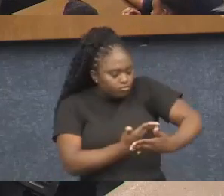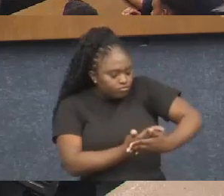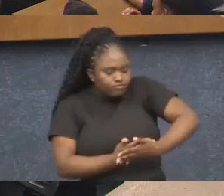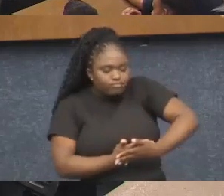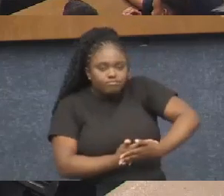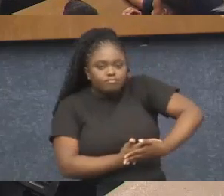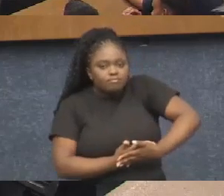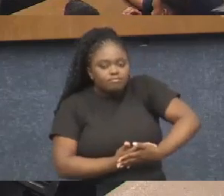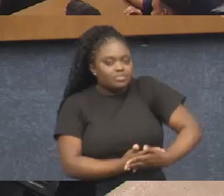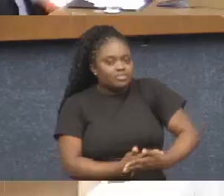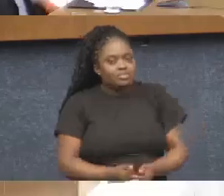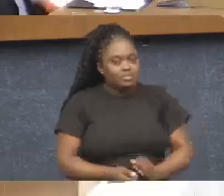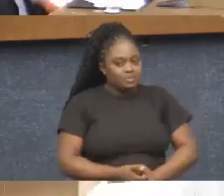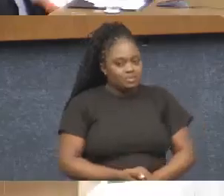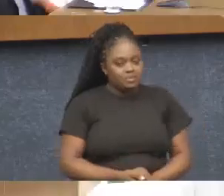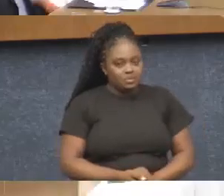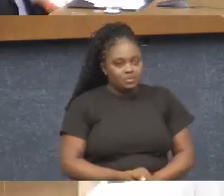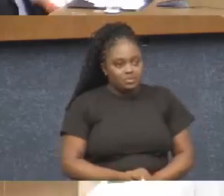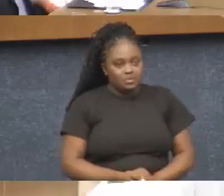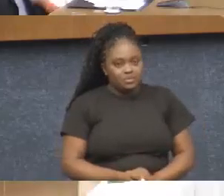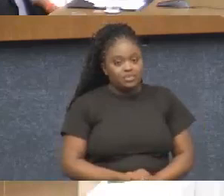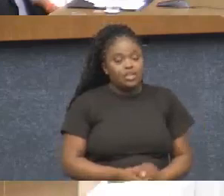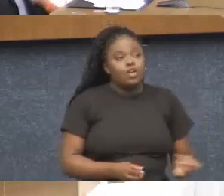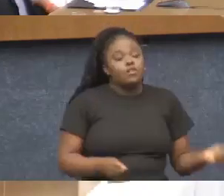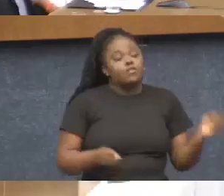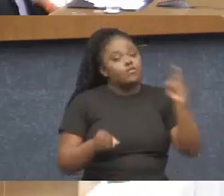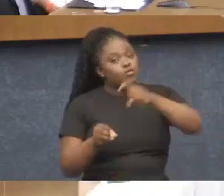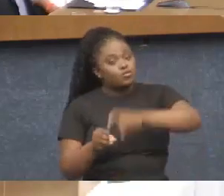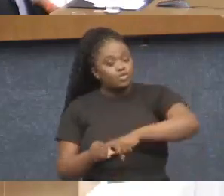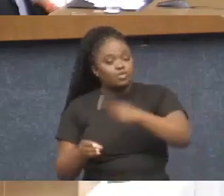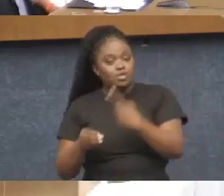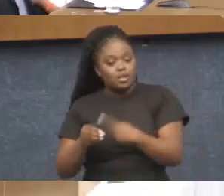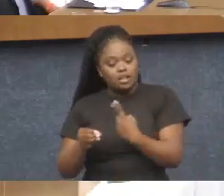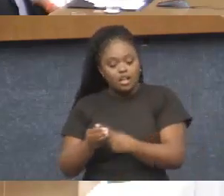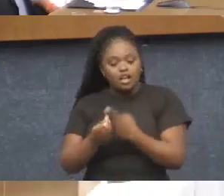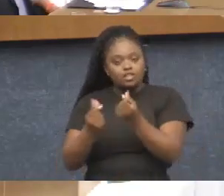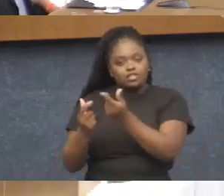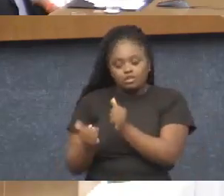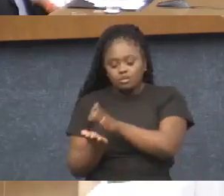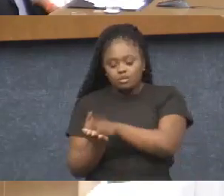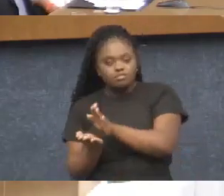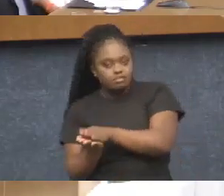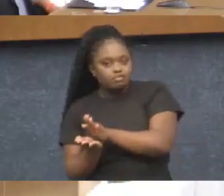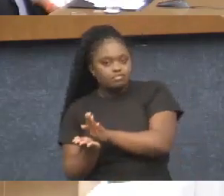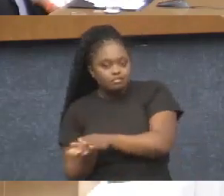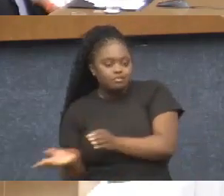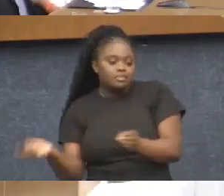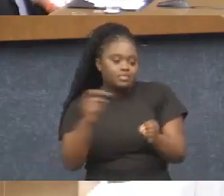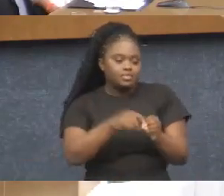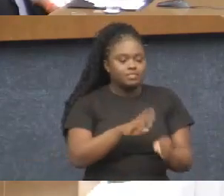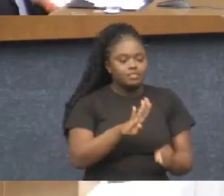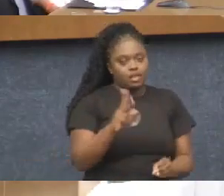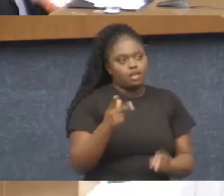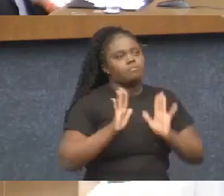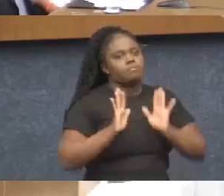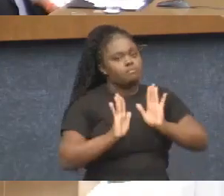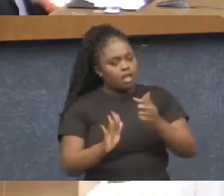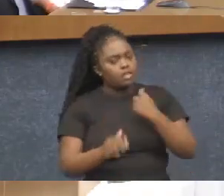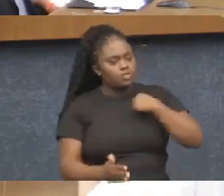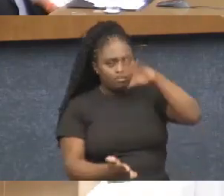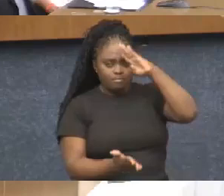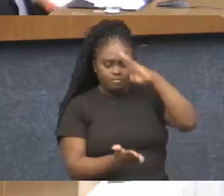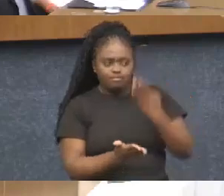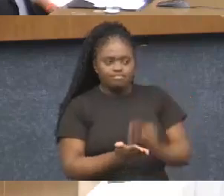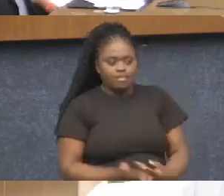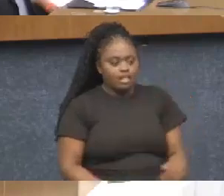nunca respondeu um pedido dele para abrir um show de desculpa. Voltou para Oliveira para juntar dinheiro para tentar de novo em BH, mas eu acreditei.